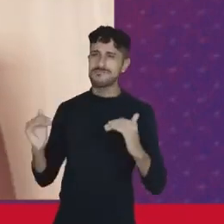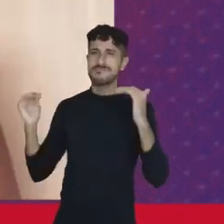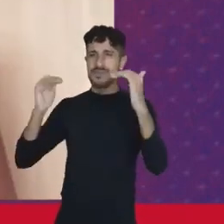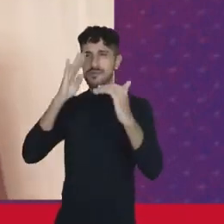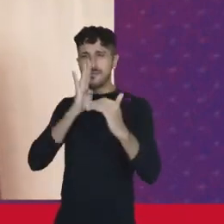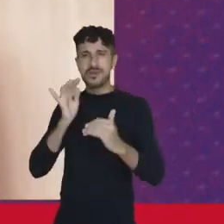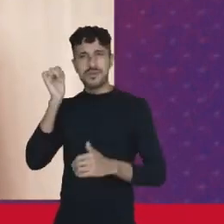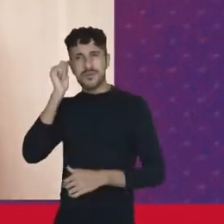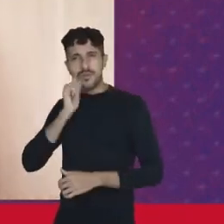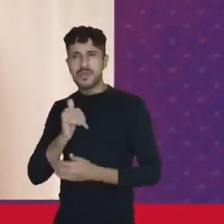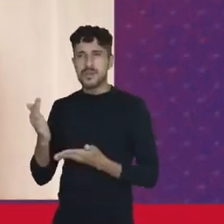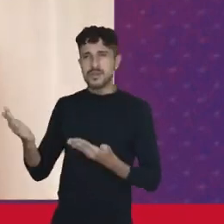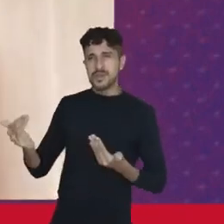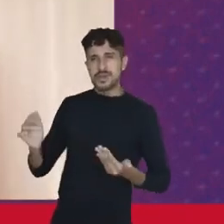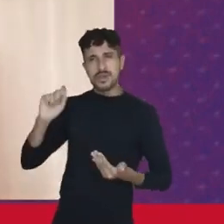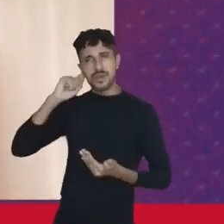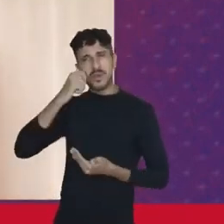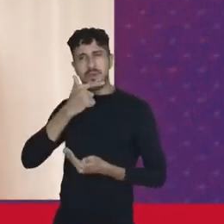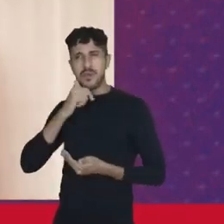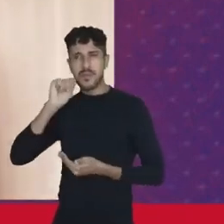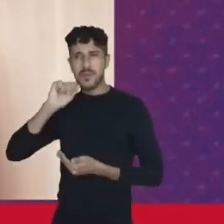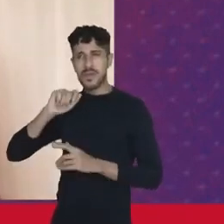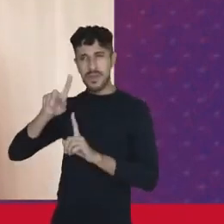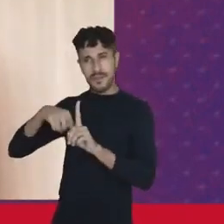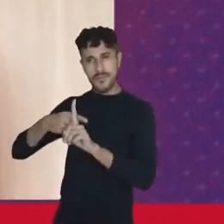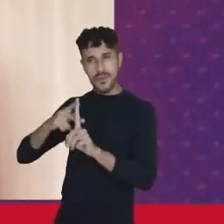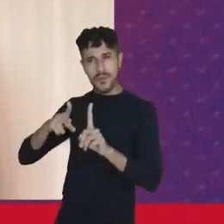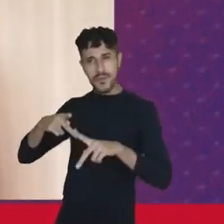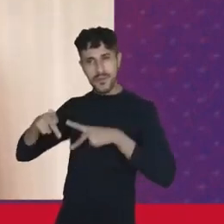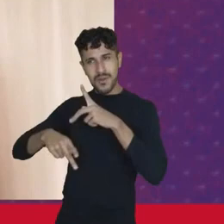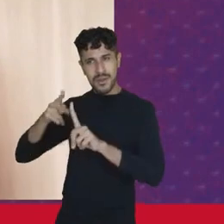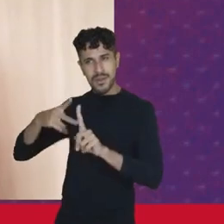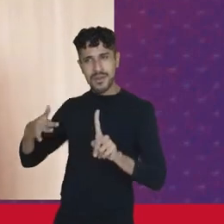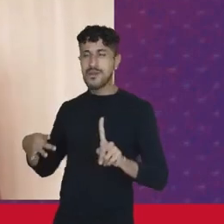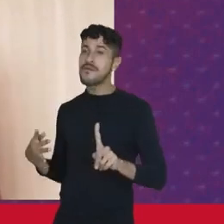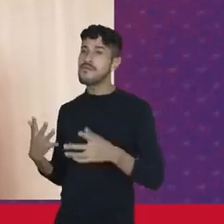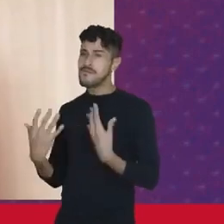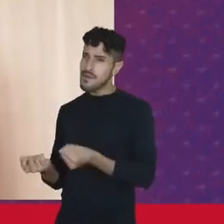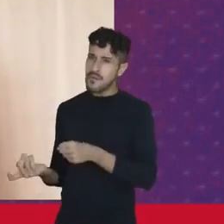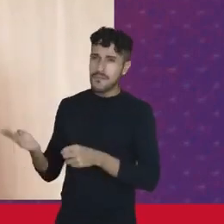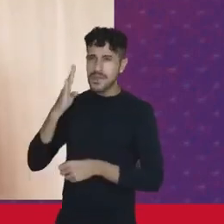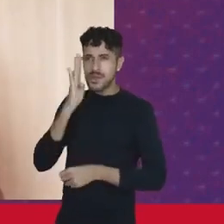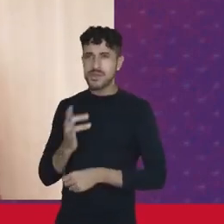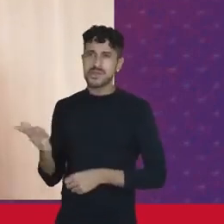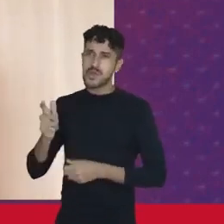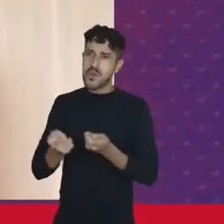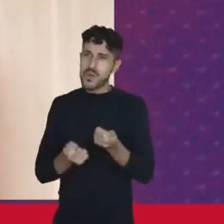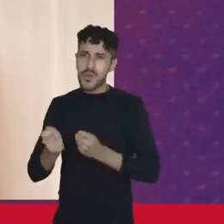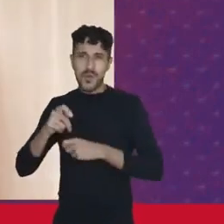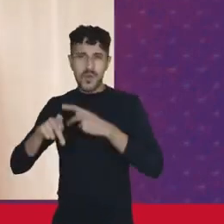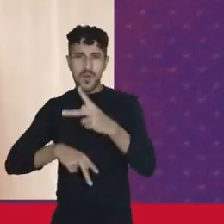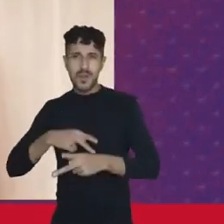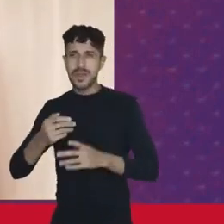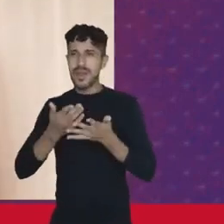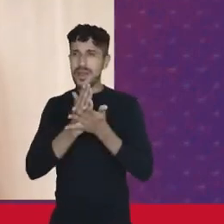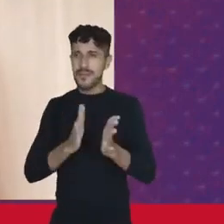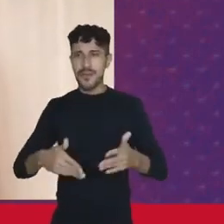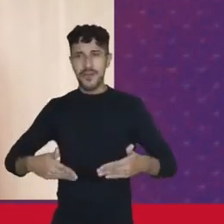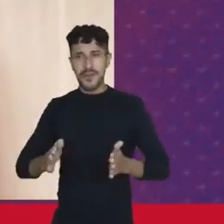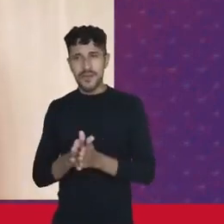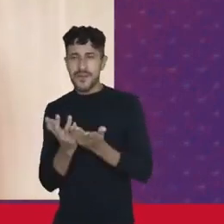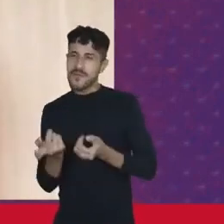com mulheres, com jovens, com negros e negras e com LGBT. Vamos colocar o Brasil de novo na mão do povo. Vamos erradicar a pobreza